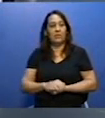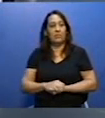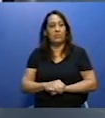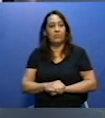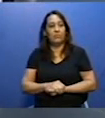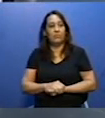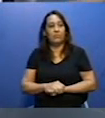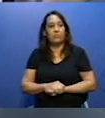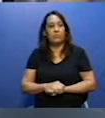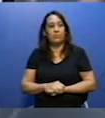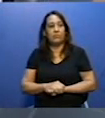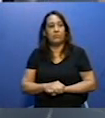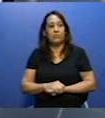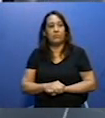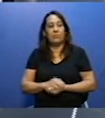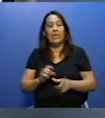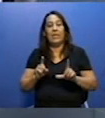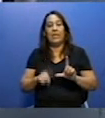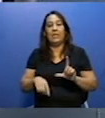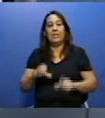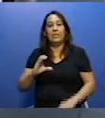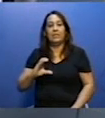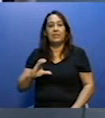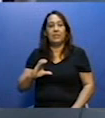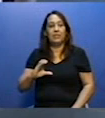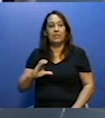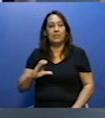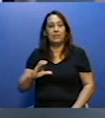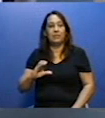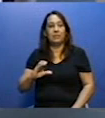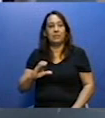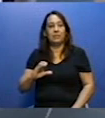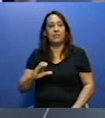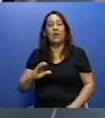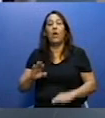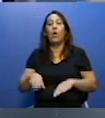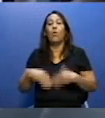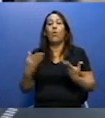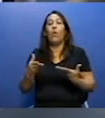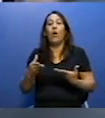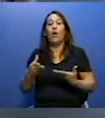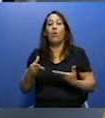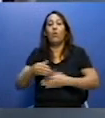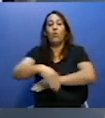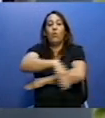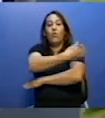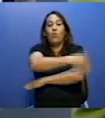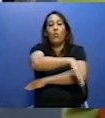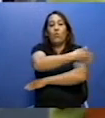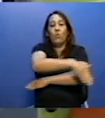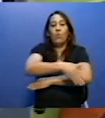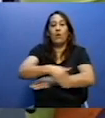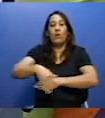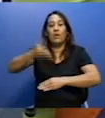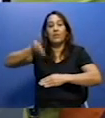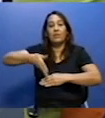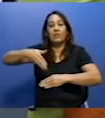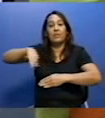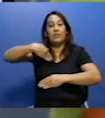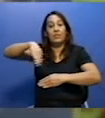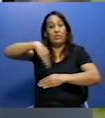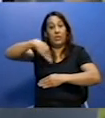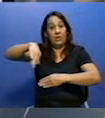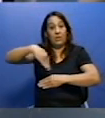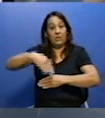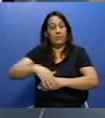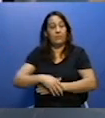agora. Letra C. Ah, essa ficou mais fácil ainda. Olha, se eu já sei que à esquerda é a